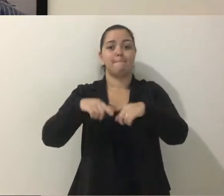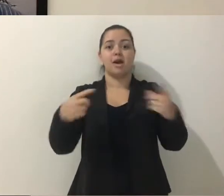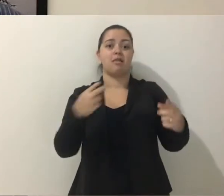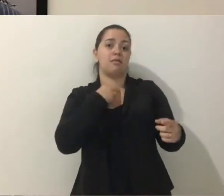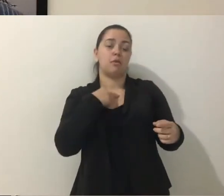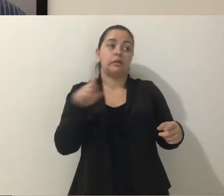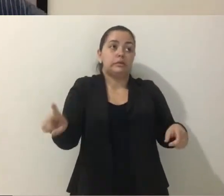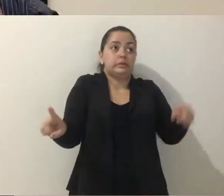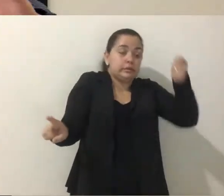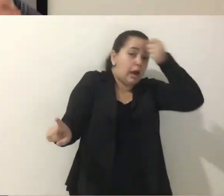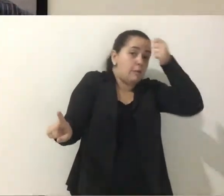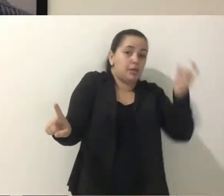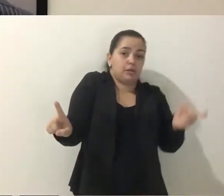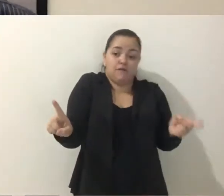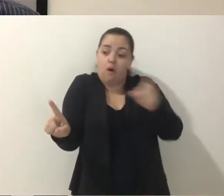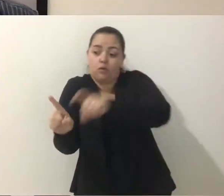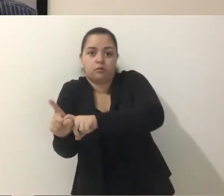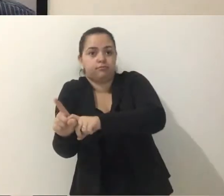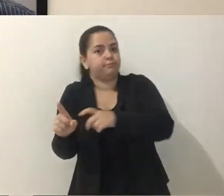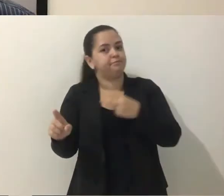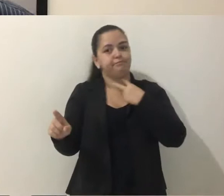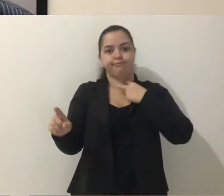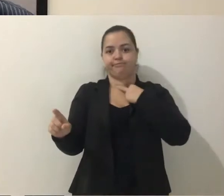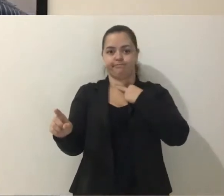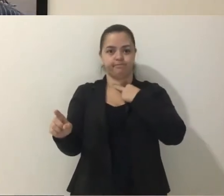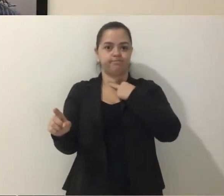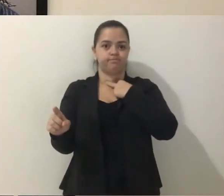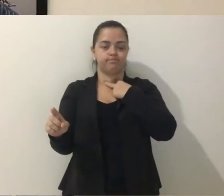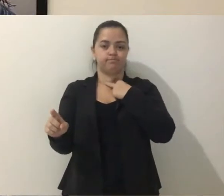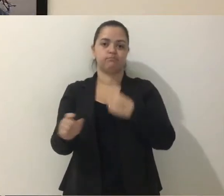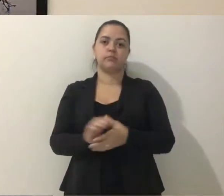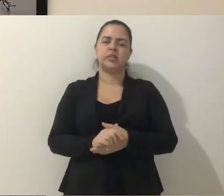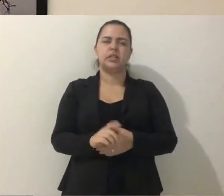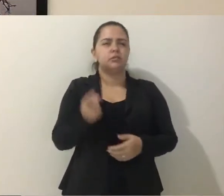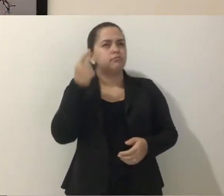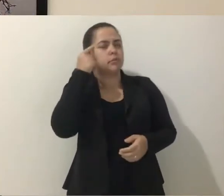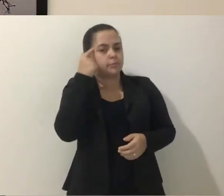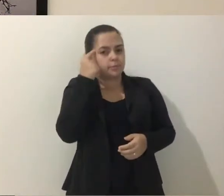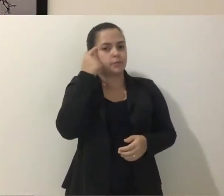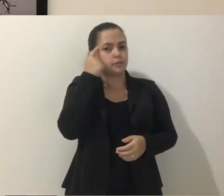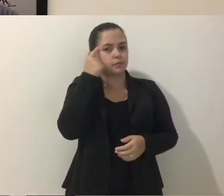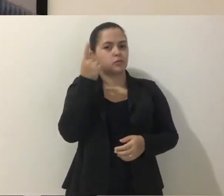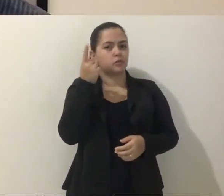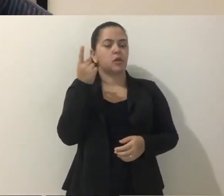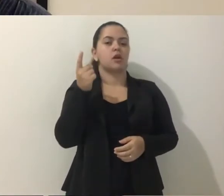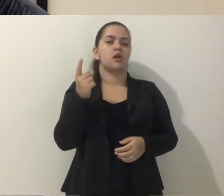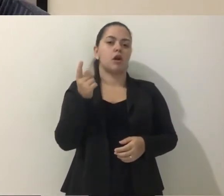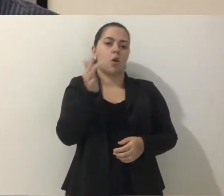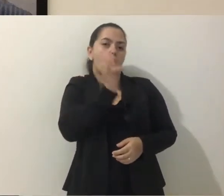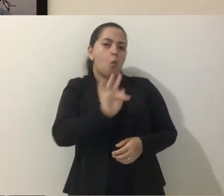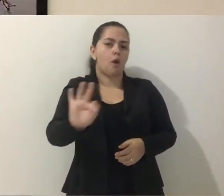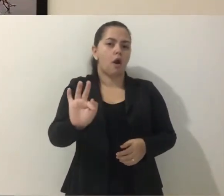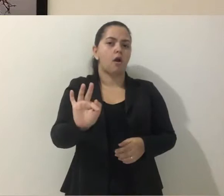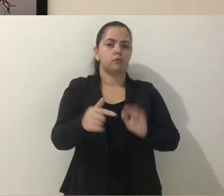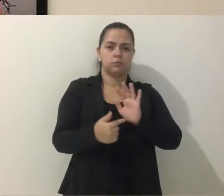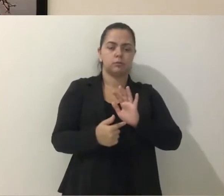arrependa. E é interessante, né, os fariseus, um outro ponto, né, que John Stott apresenta,